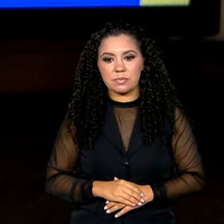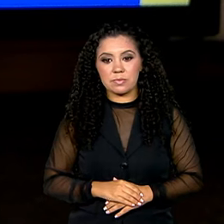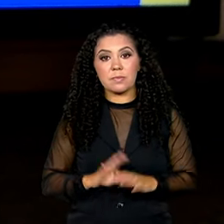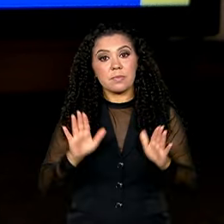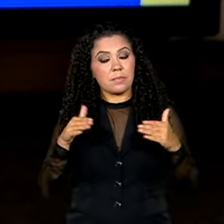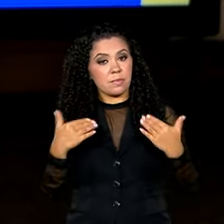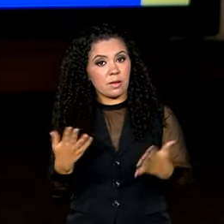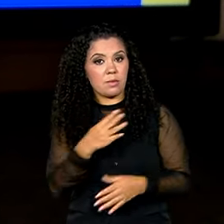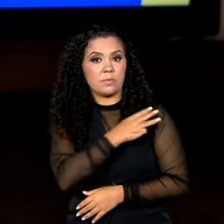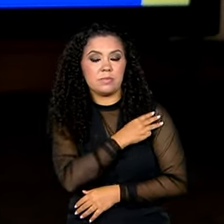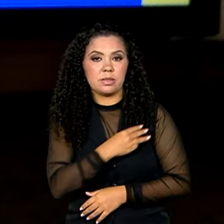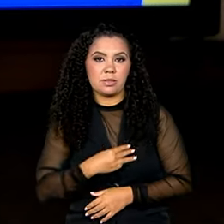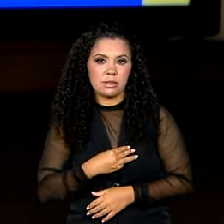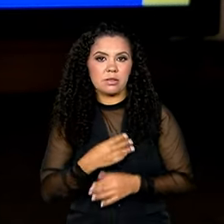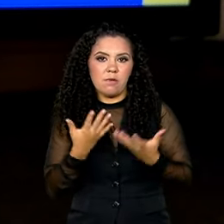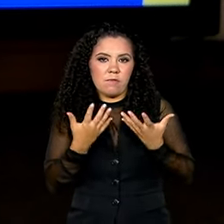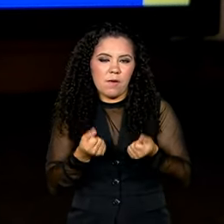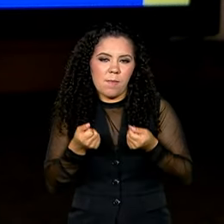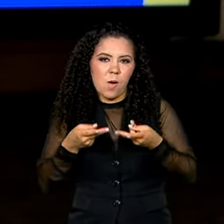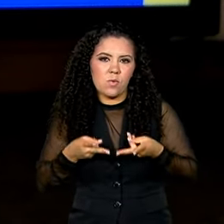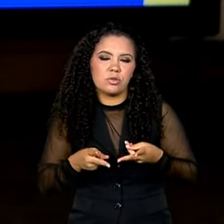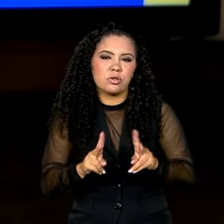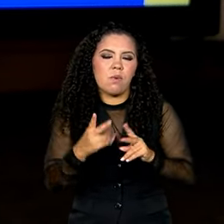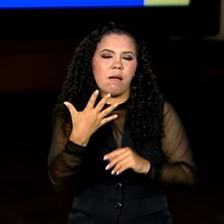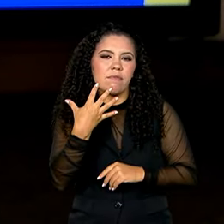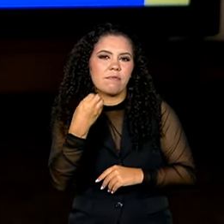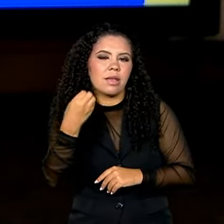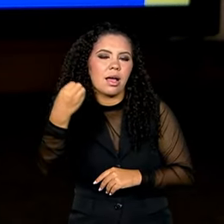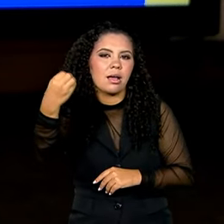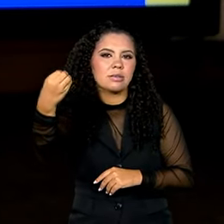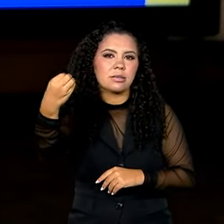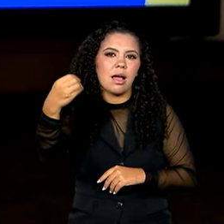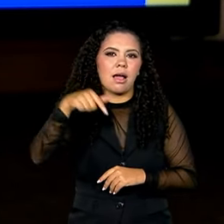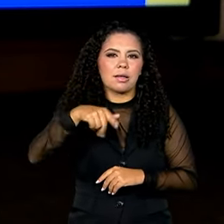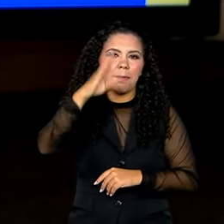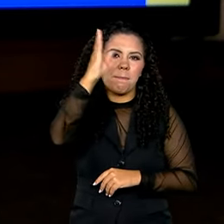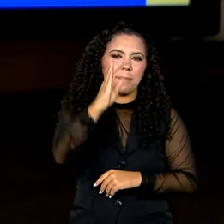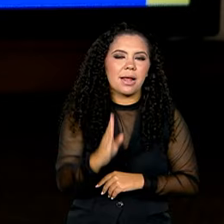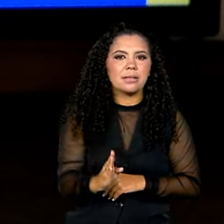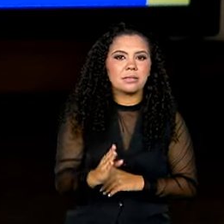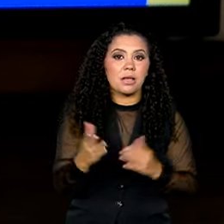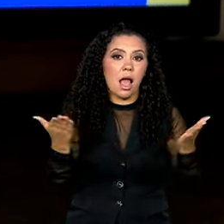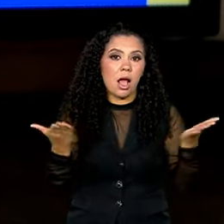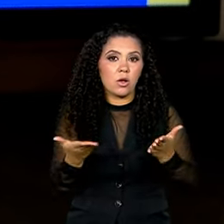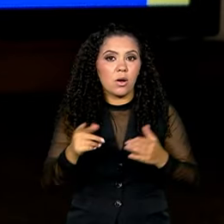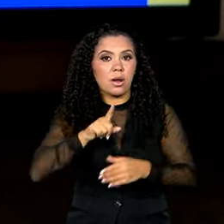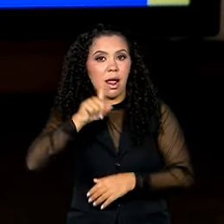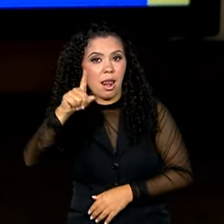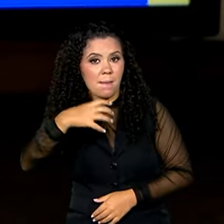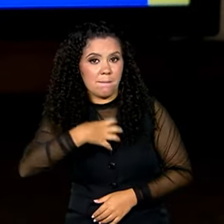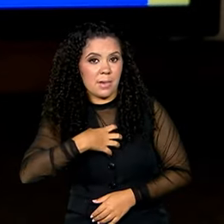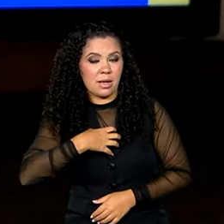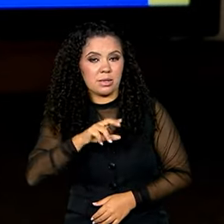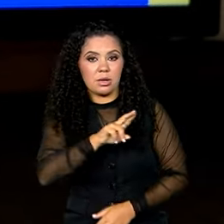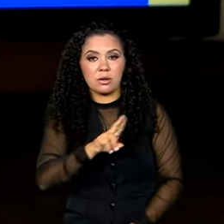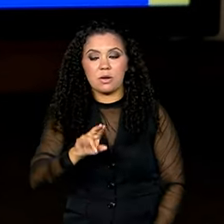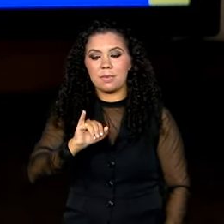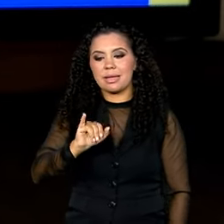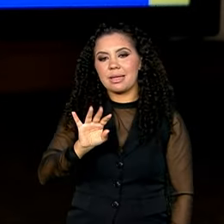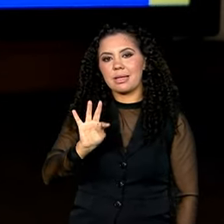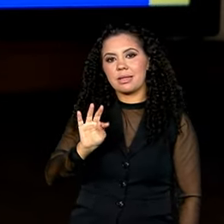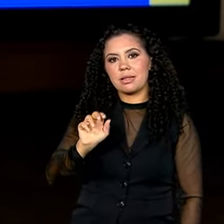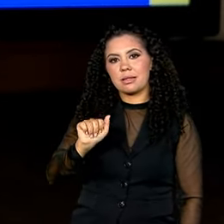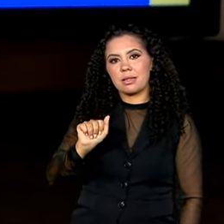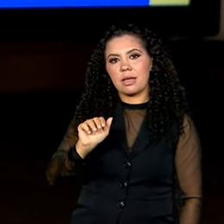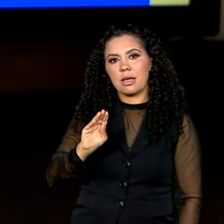Ministro, então vamos continuar aqui a nossa viagem ao país. Vamos a Itaberaba, na Bahia. Vamos lá com a Rádio